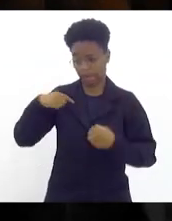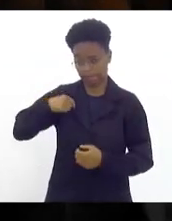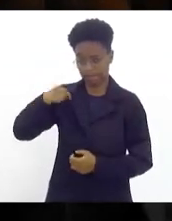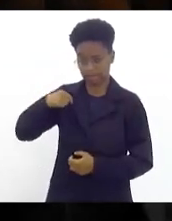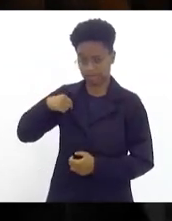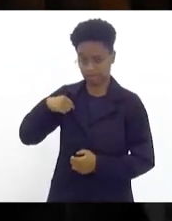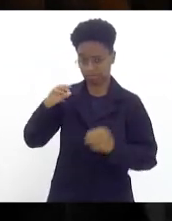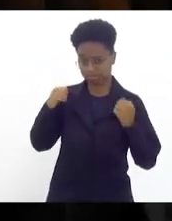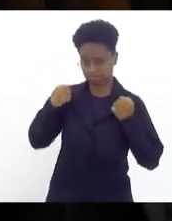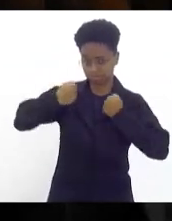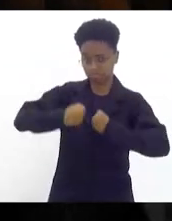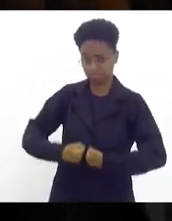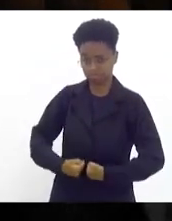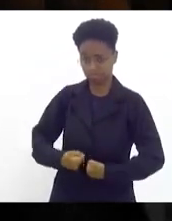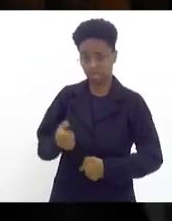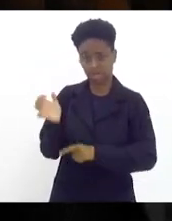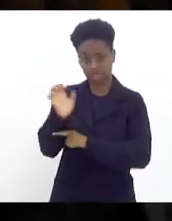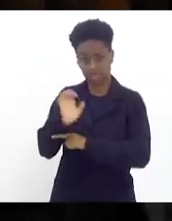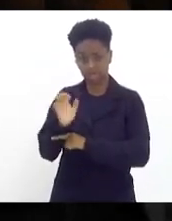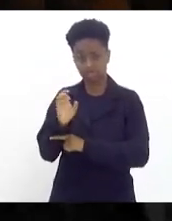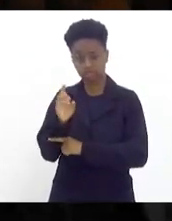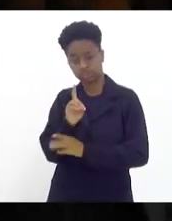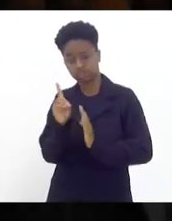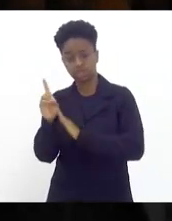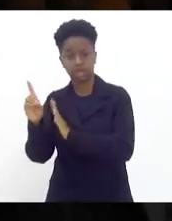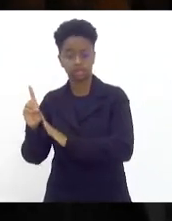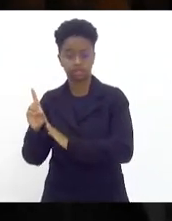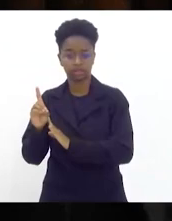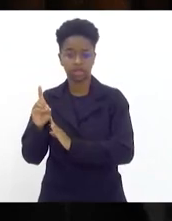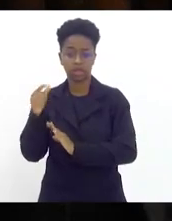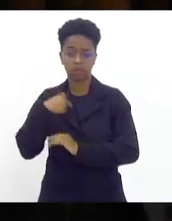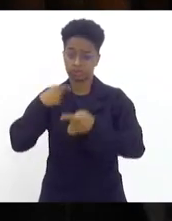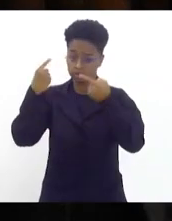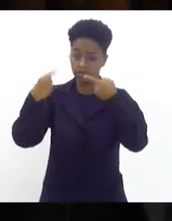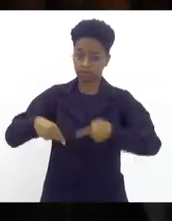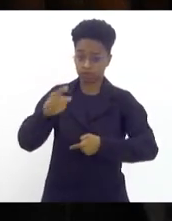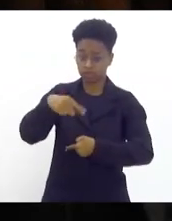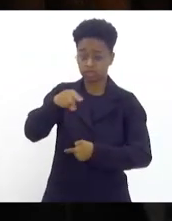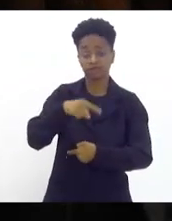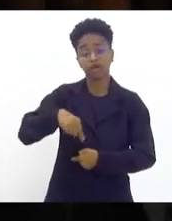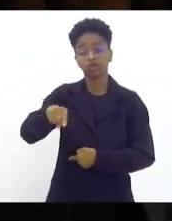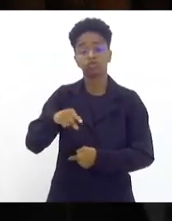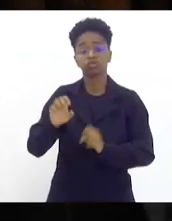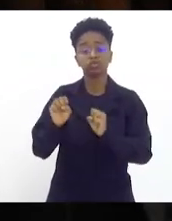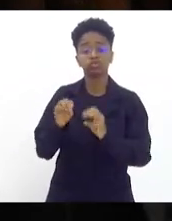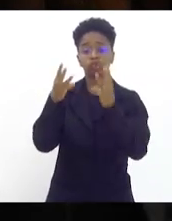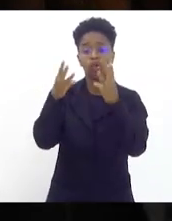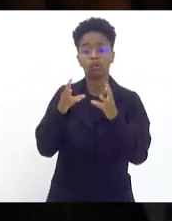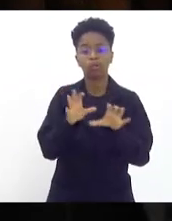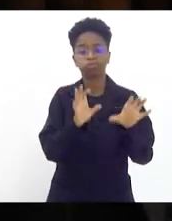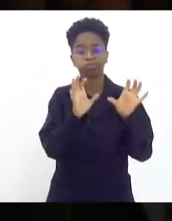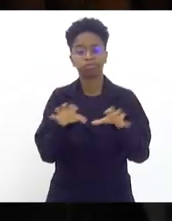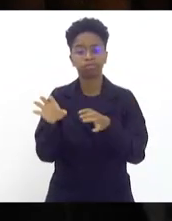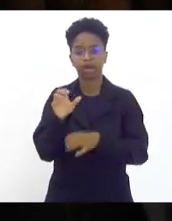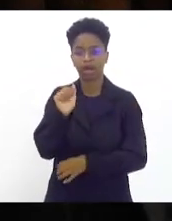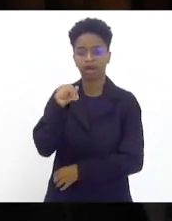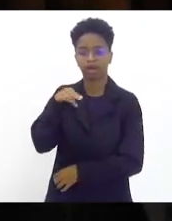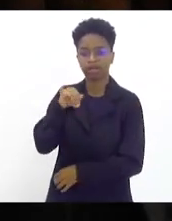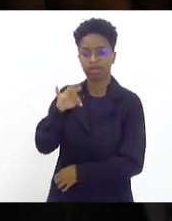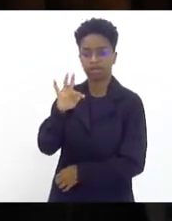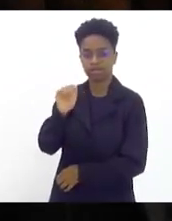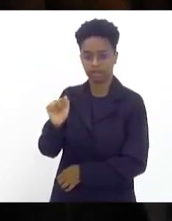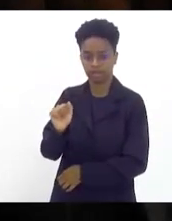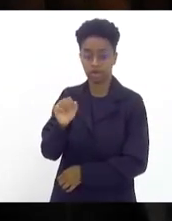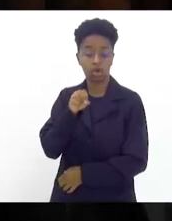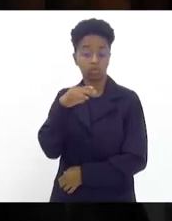né dos gays de direita eu desafio qualquer um aí numa no show da Anitta com essa camisa no